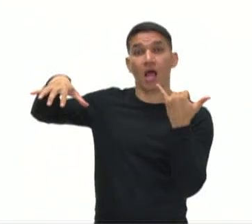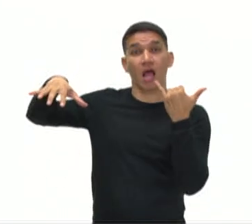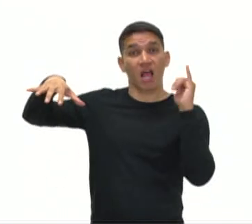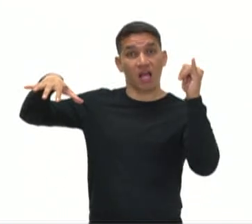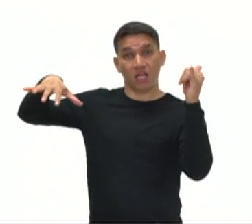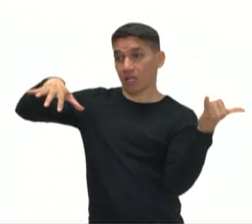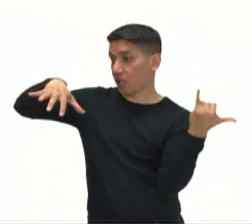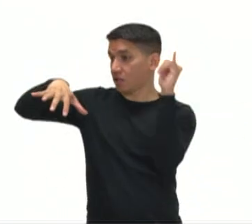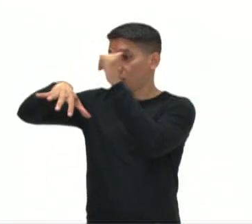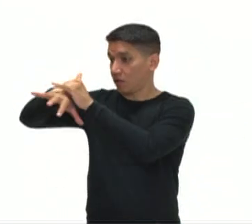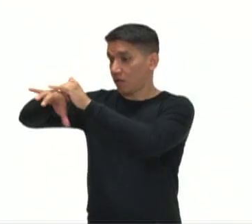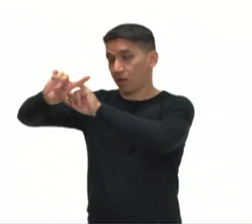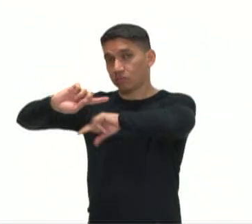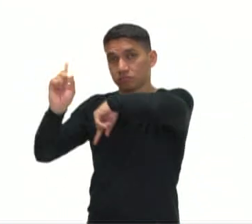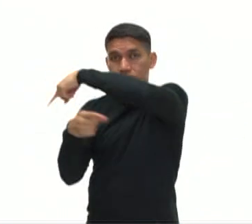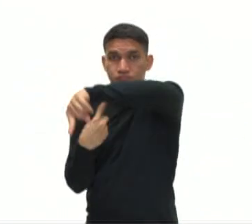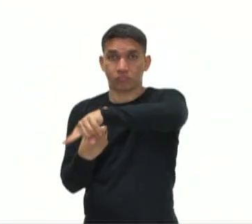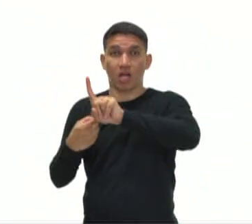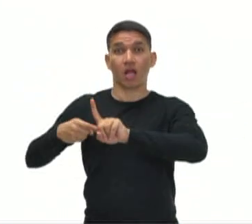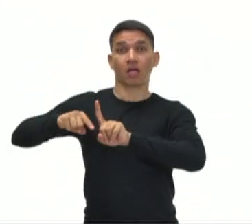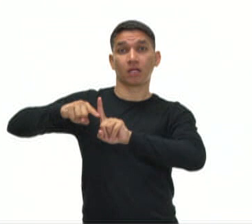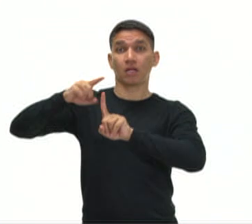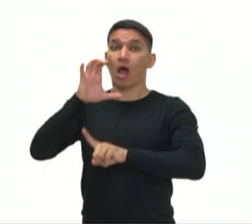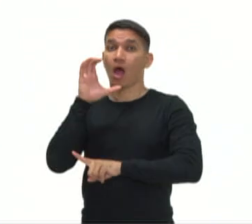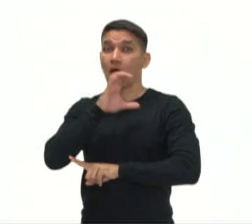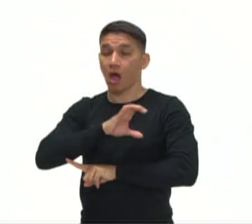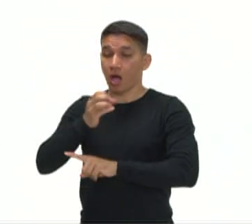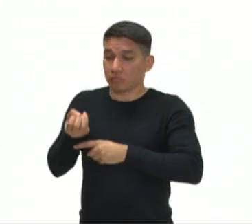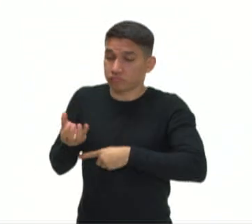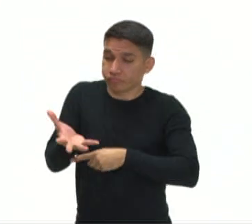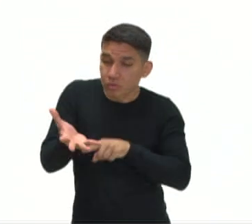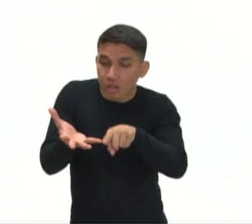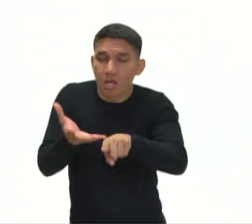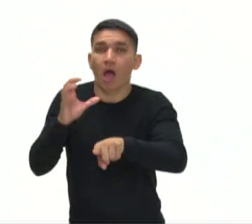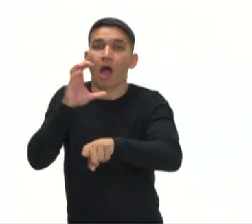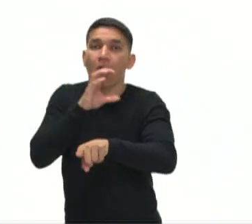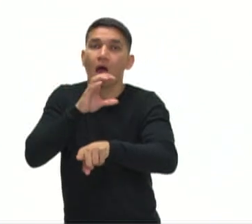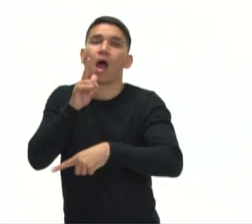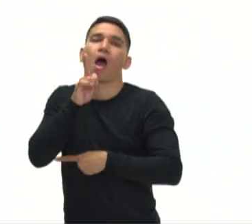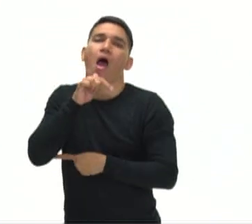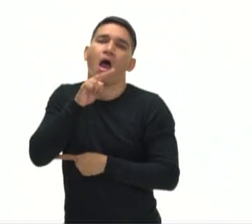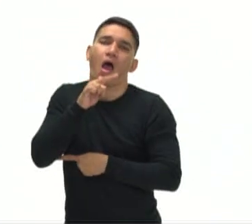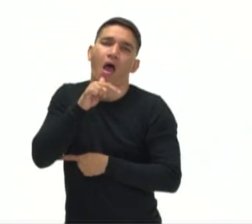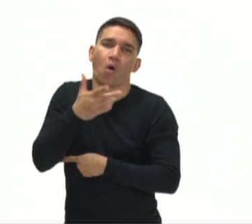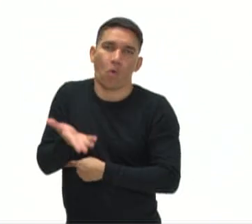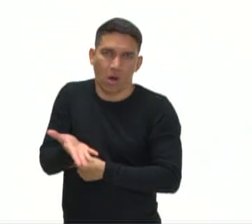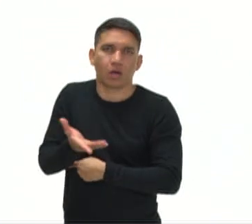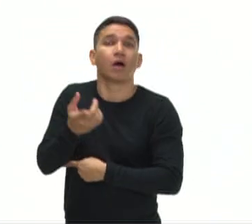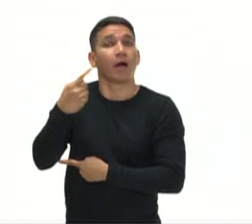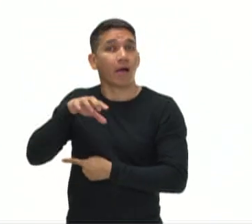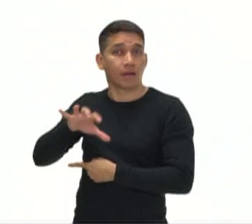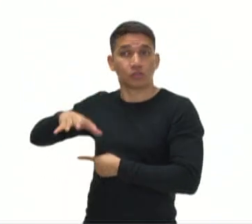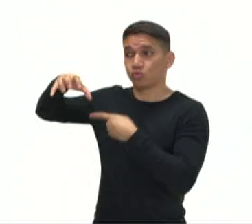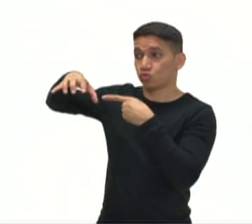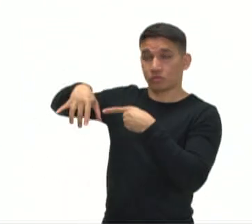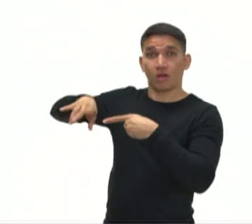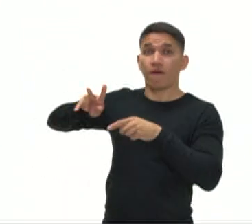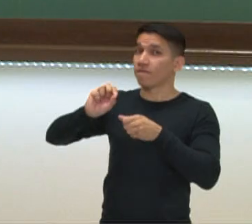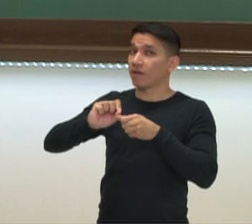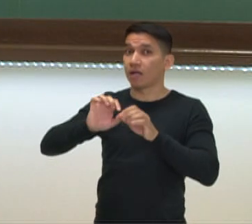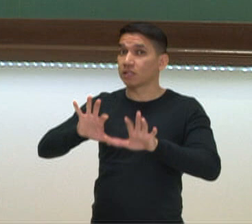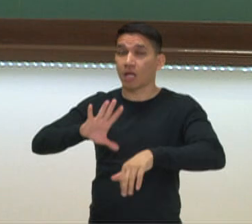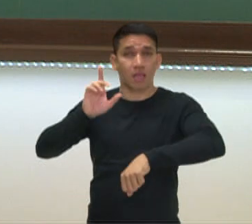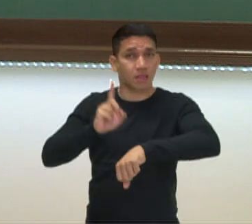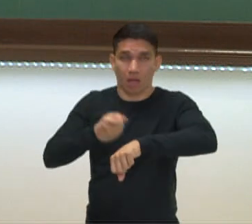converte em energia térmica e transfere essa energia térmica para a água. É isso que o chuveiro faz. E isso acontece no intervalo de tempo,